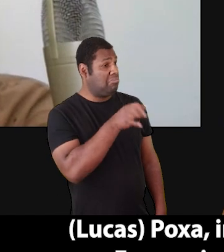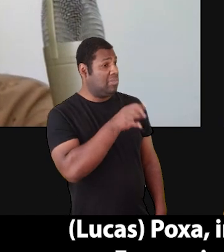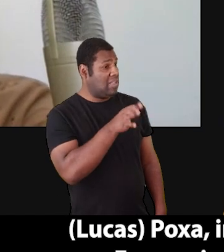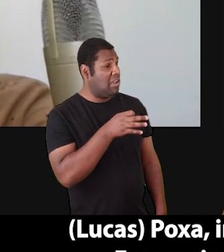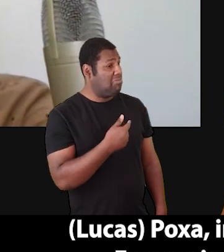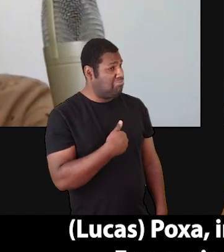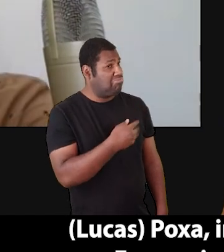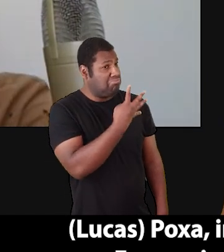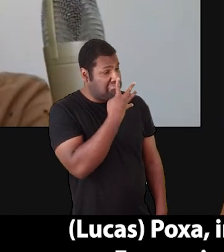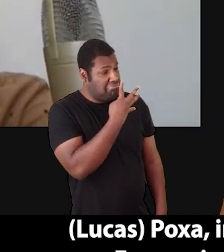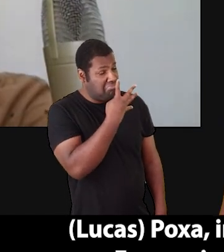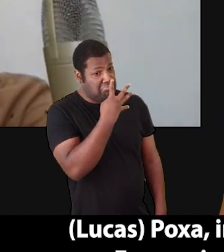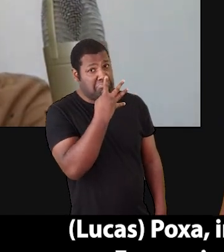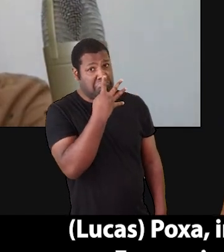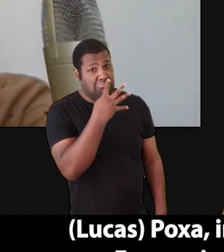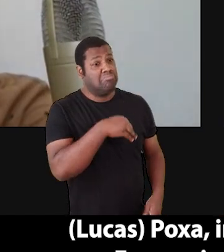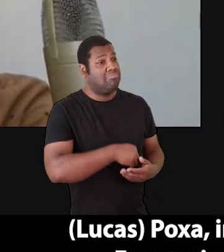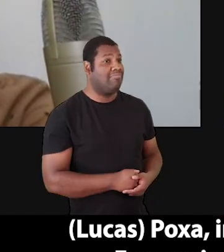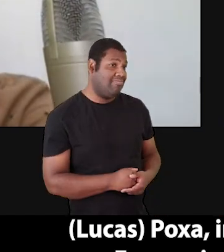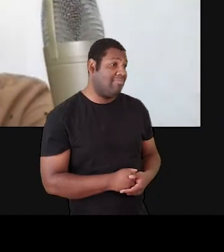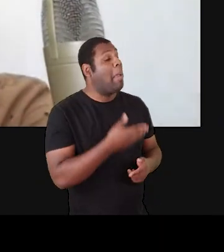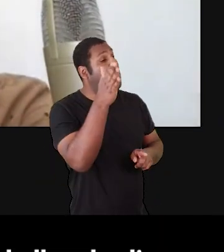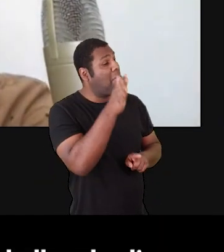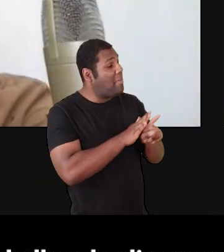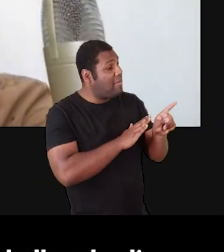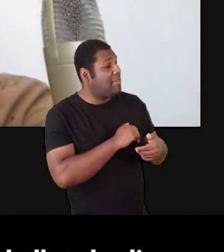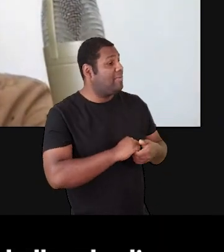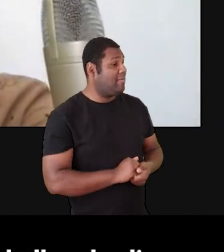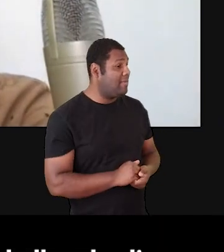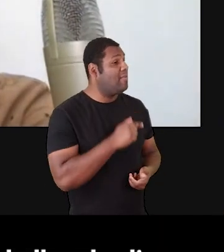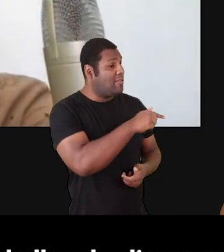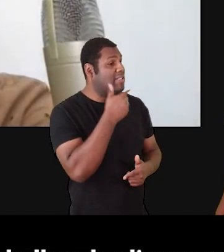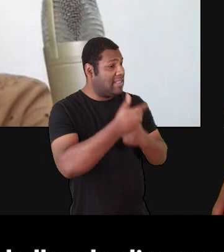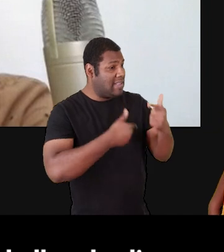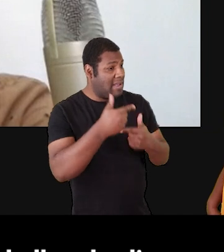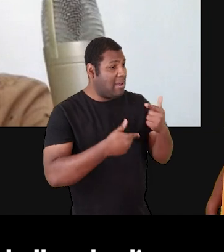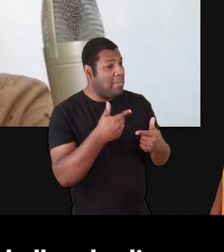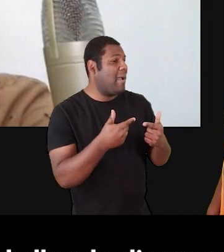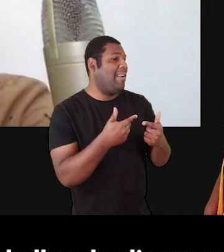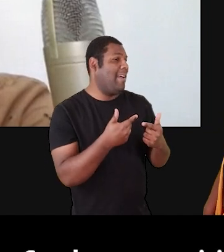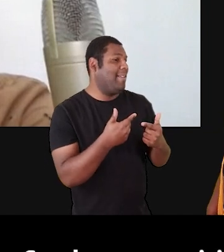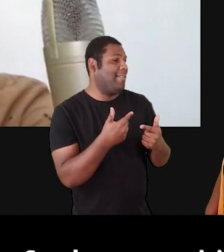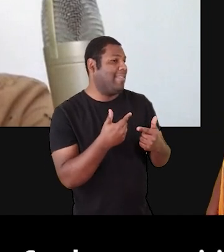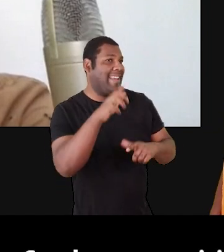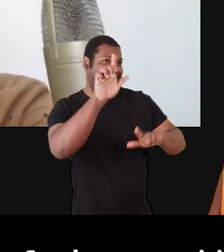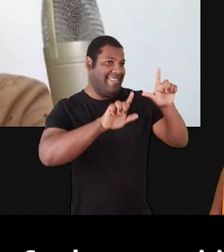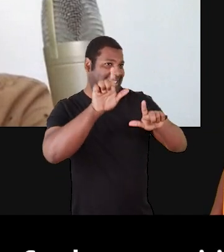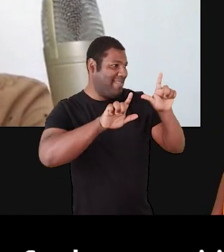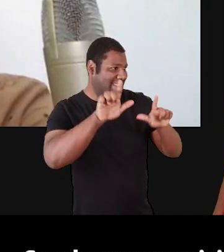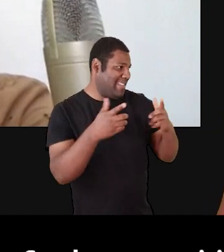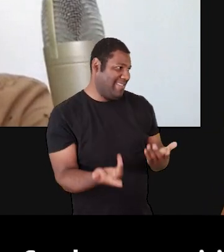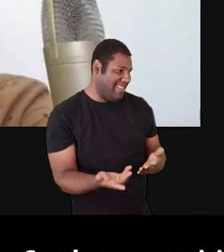Poxa, interessante. E no mais, Sivuca, trabalhando ali num programa de televisão, né? Sendo